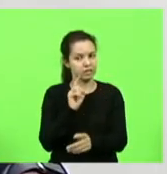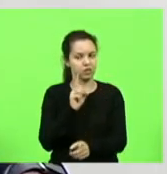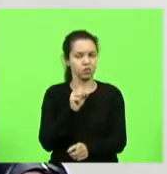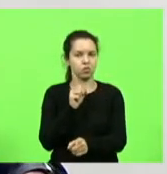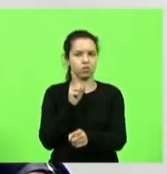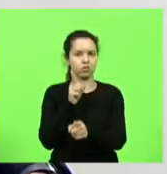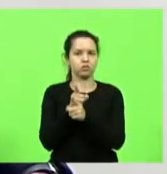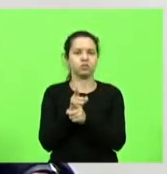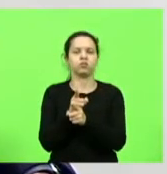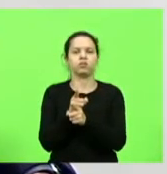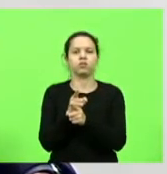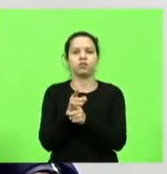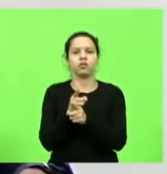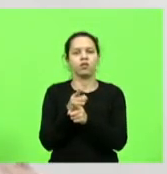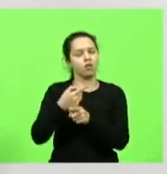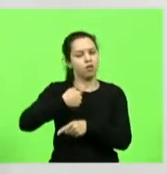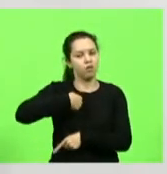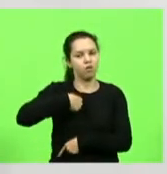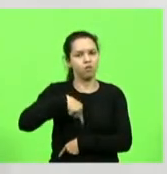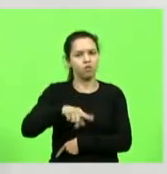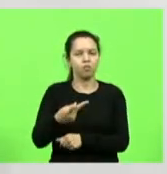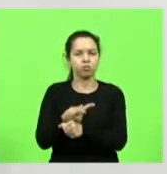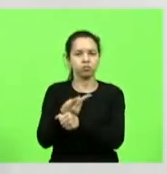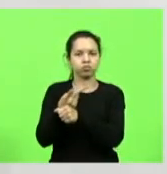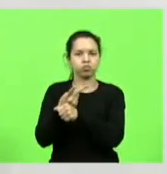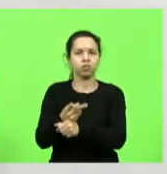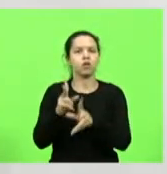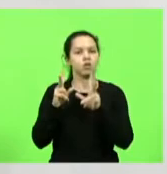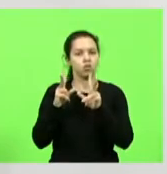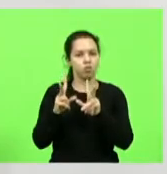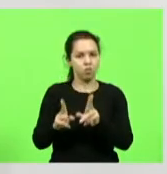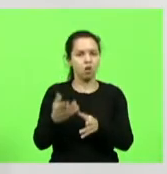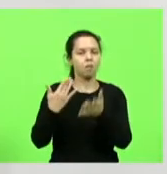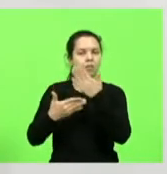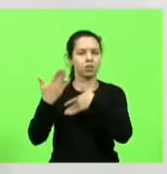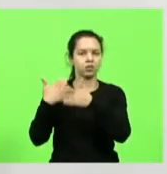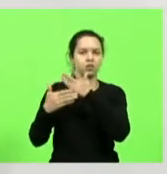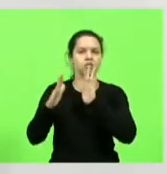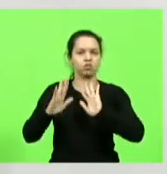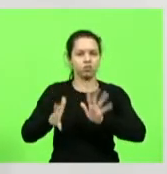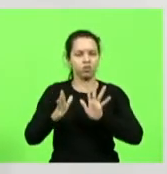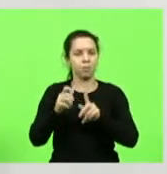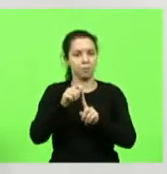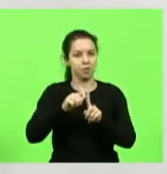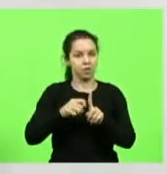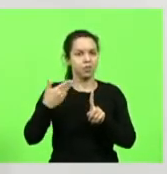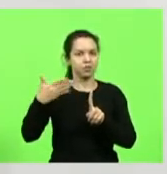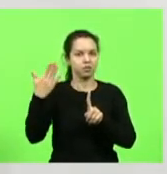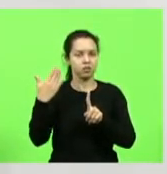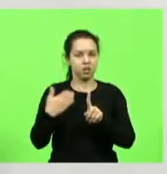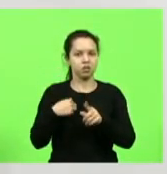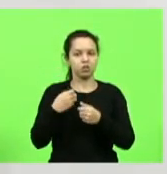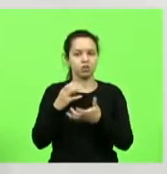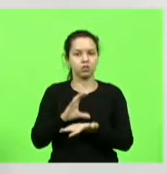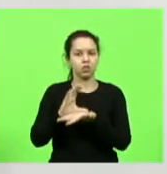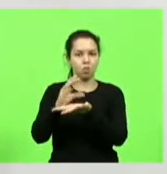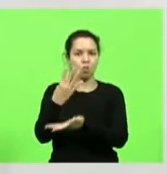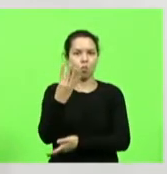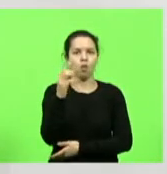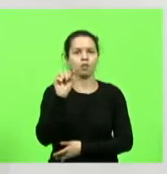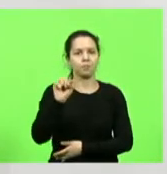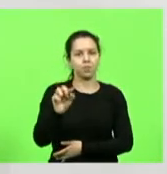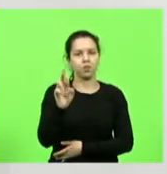as últimas, como eu já fui. Mês passado eu entreguei R$4.000